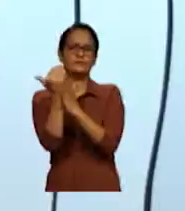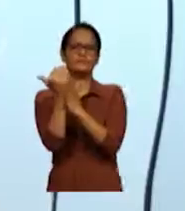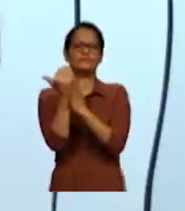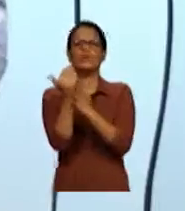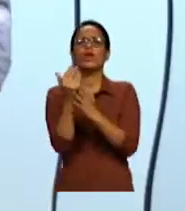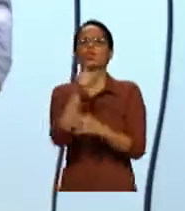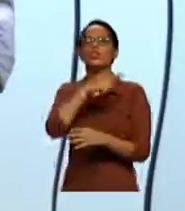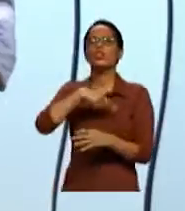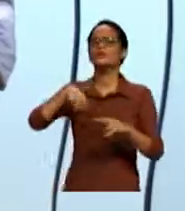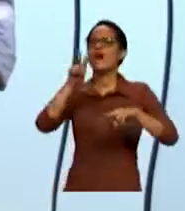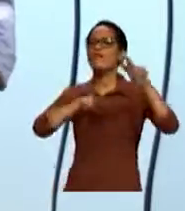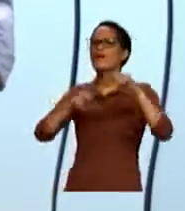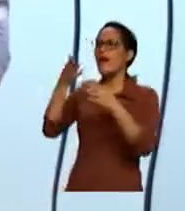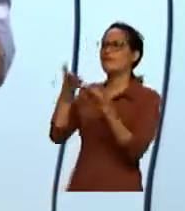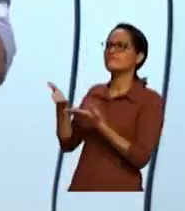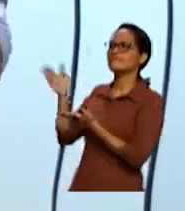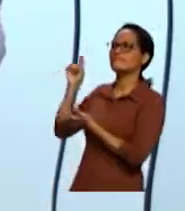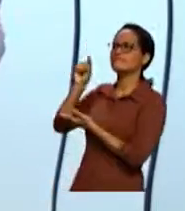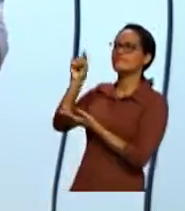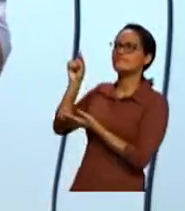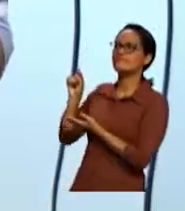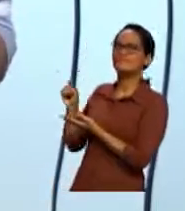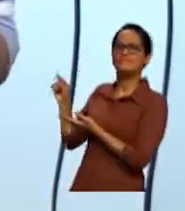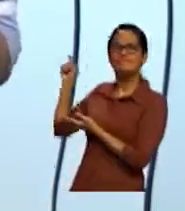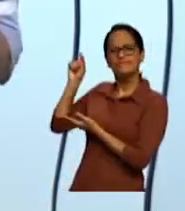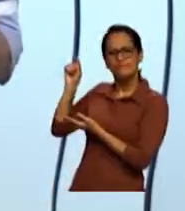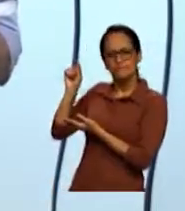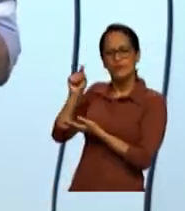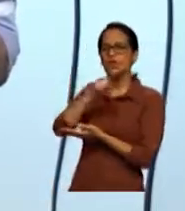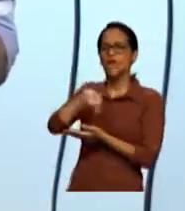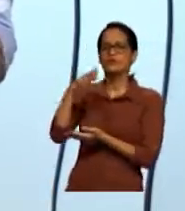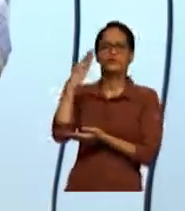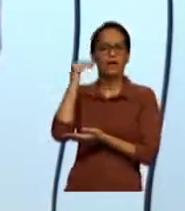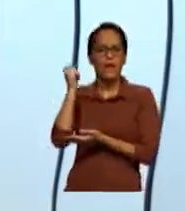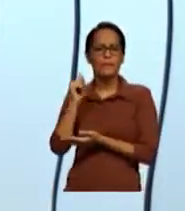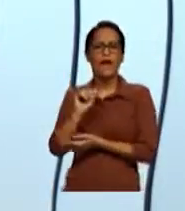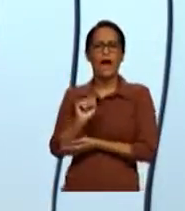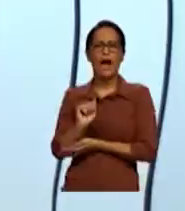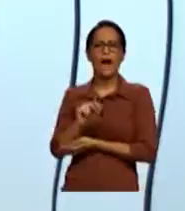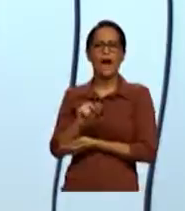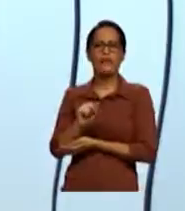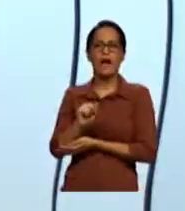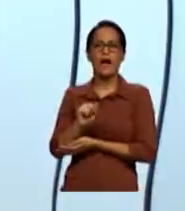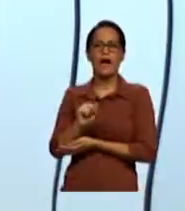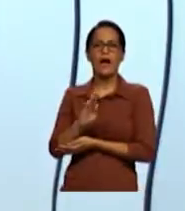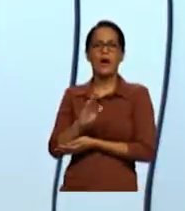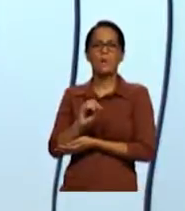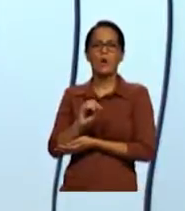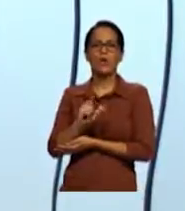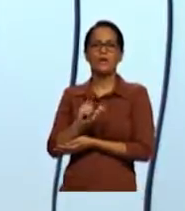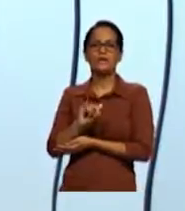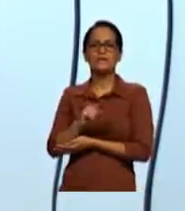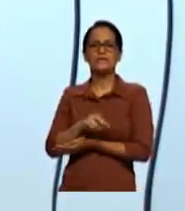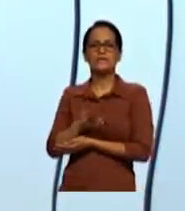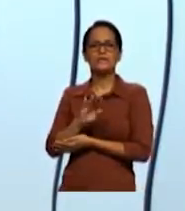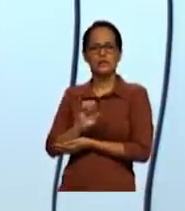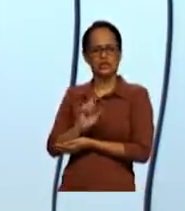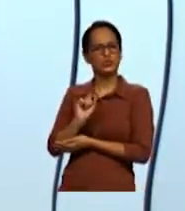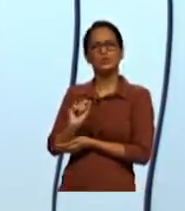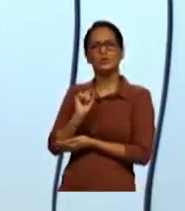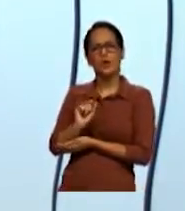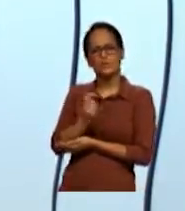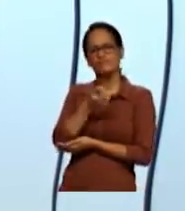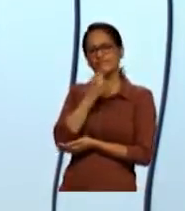ter que avaliar nisso? Primeira coisa, a gente sabe dos anabolizantes. Anabolizantes, eles vão ser prejudiciais